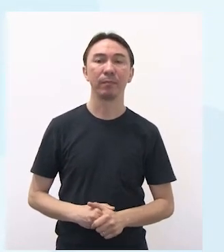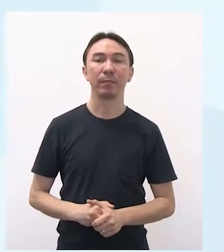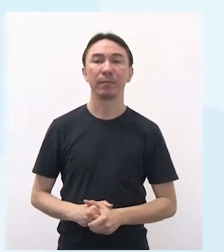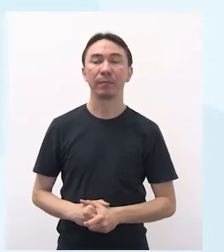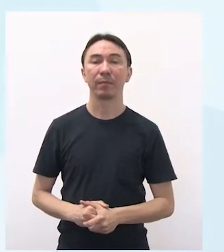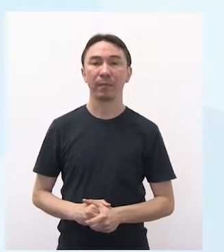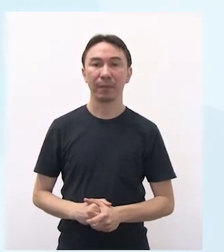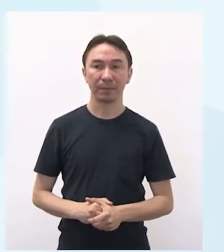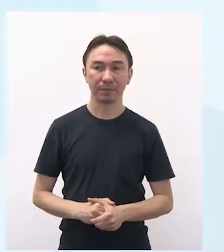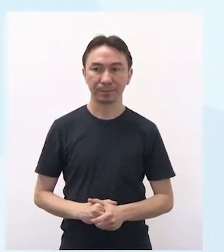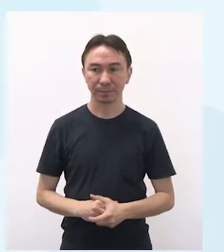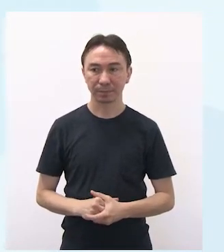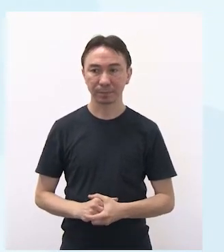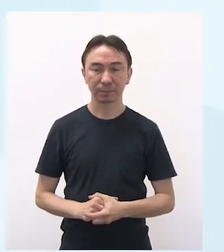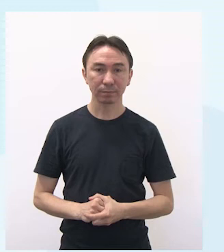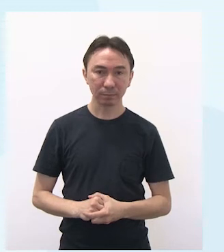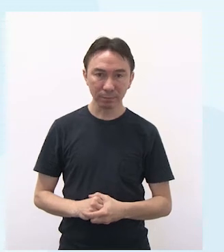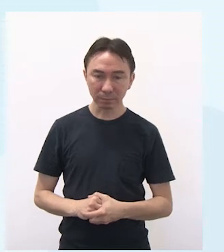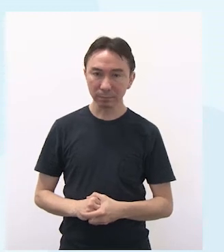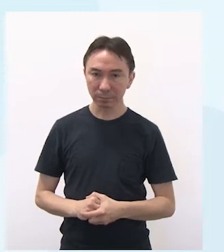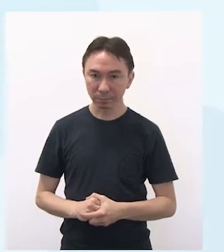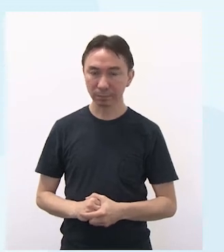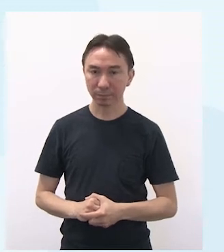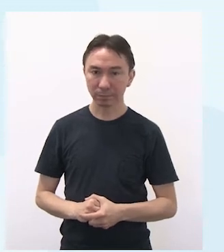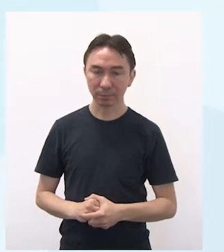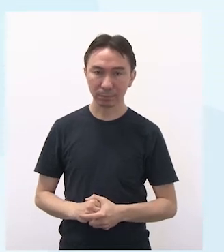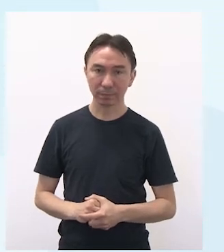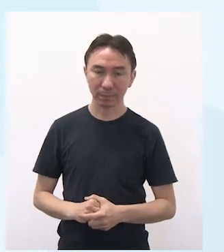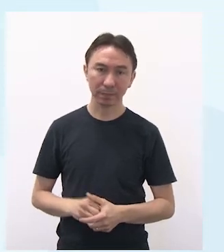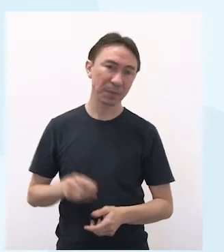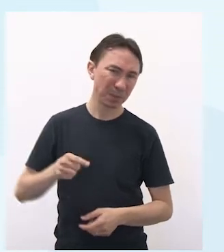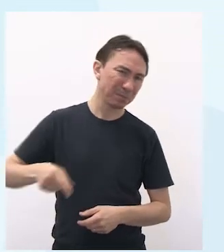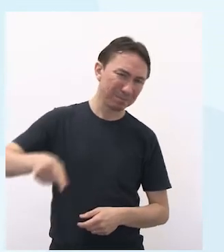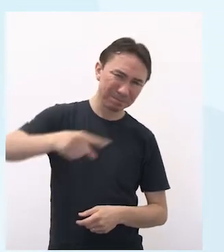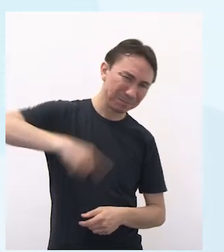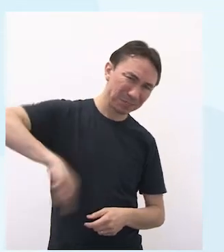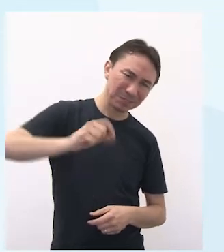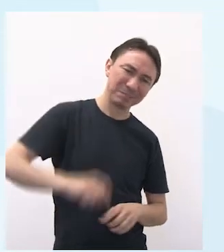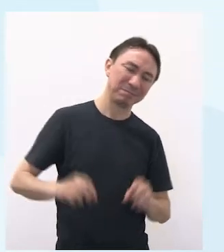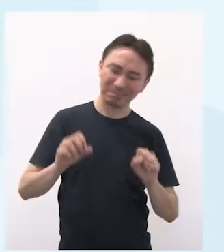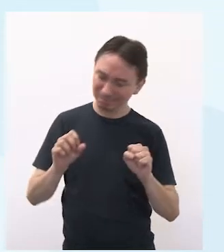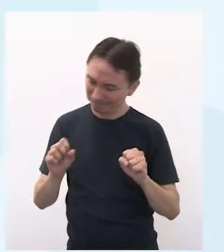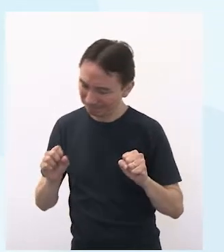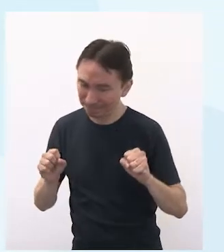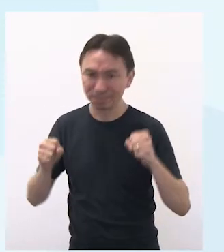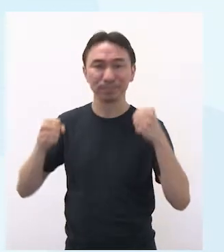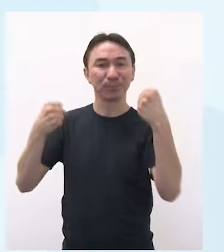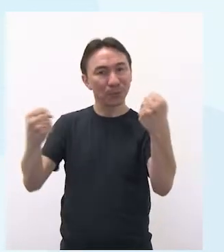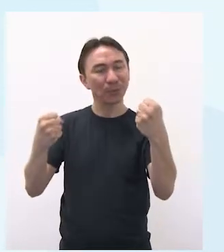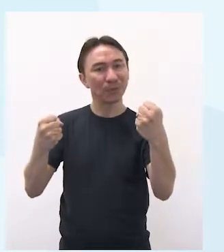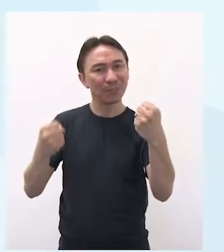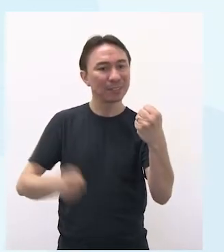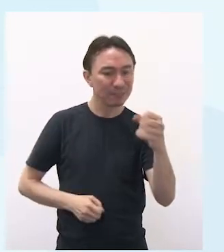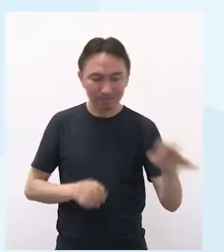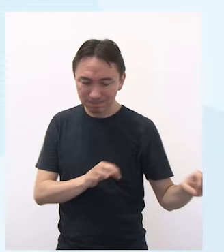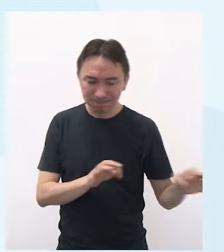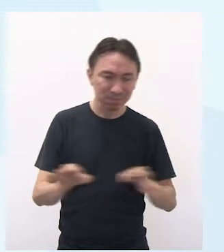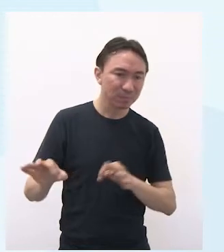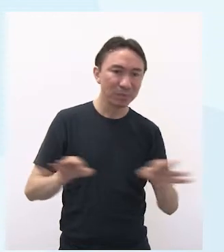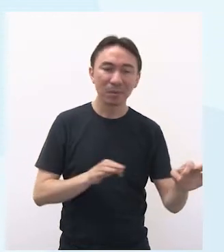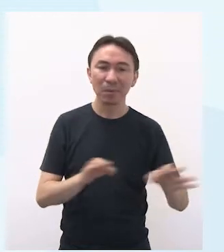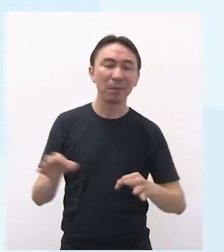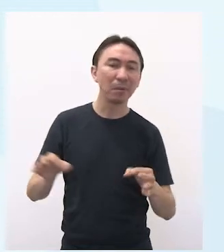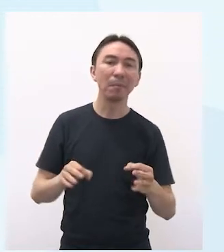Então, vamos mobilizar todos os nossos esforços para que nós possamos justamente estimulá-los a eles, para